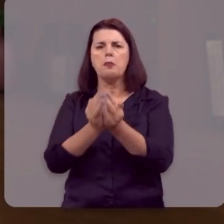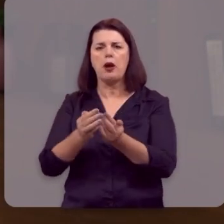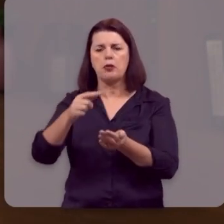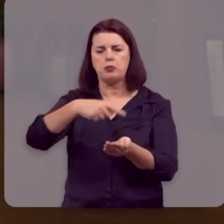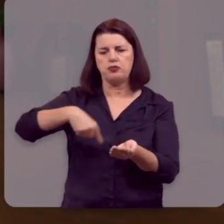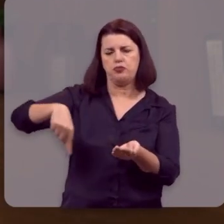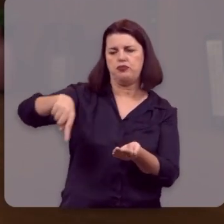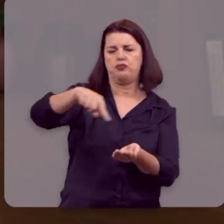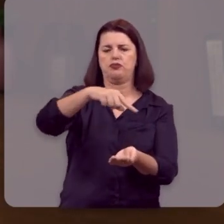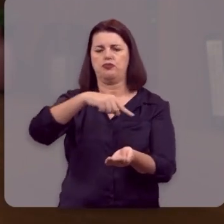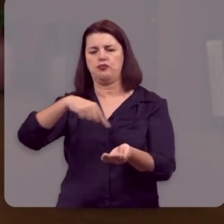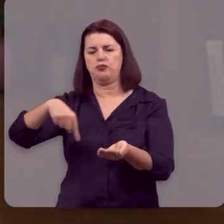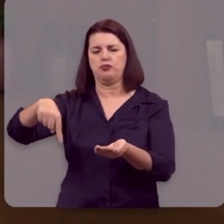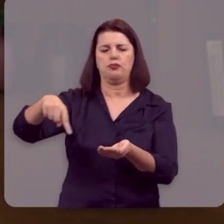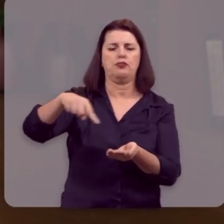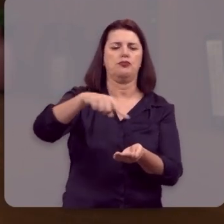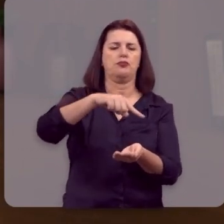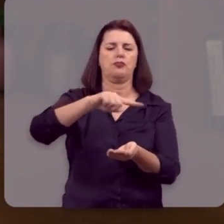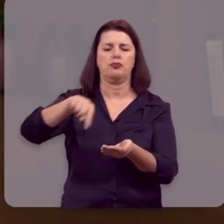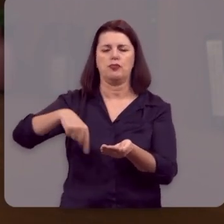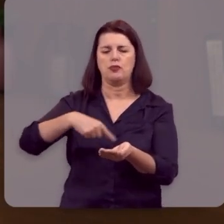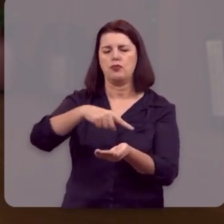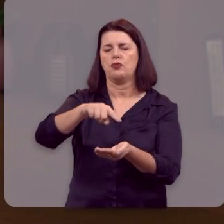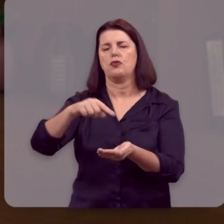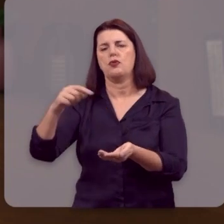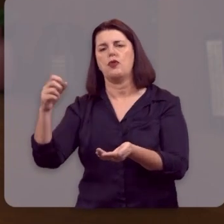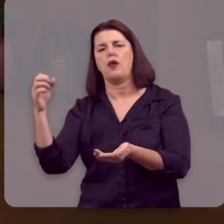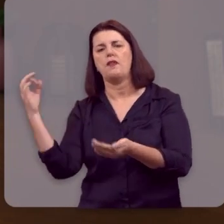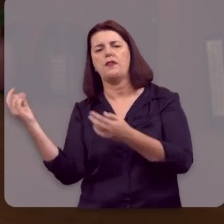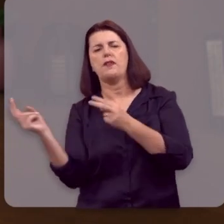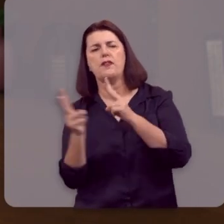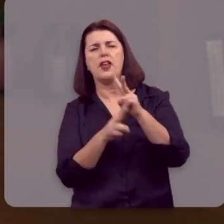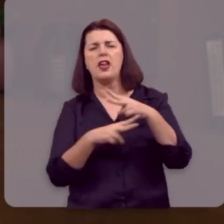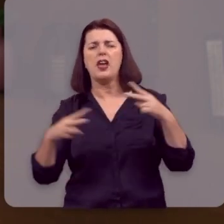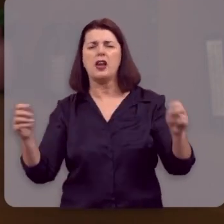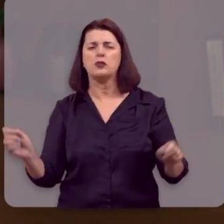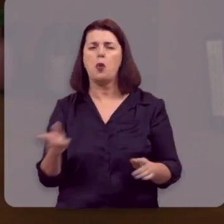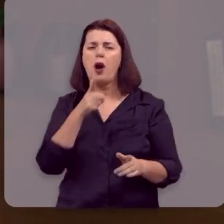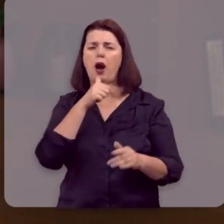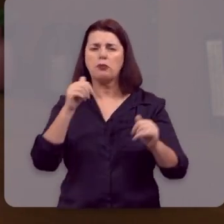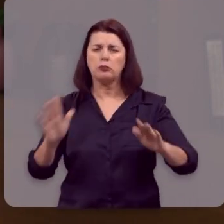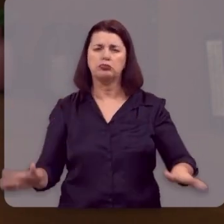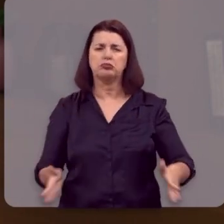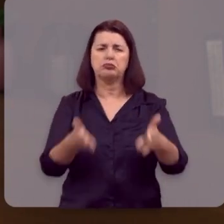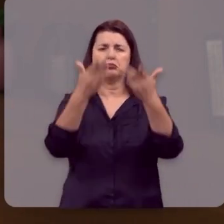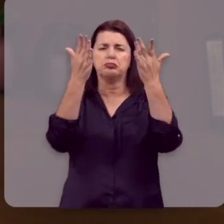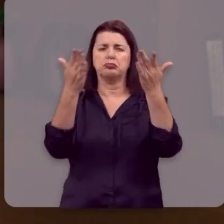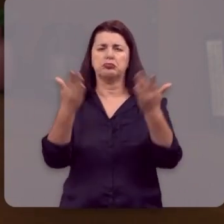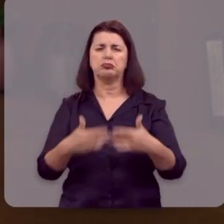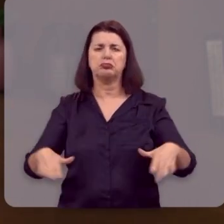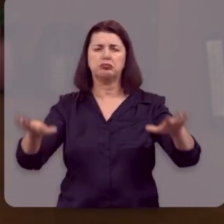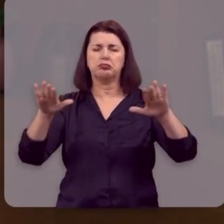rodopiava sob o açoite implacável das ondas revoltas.